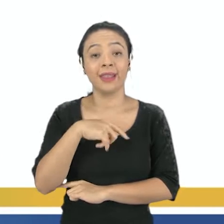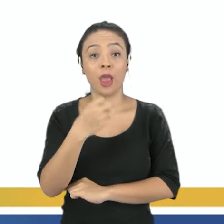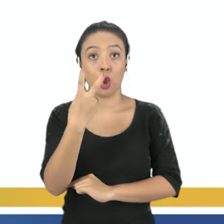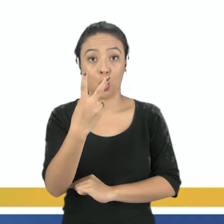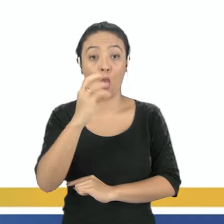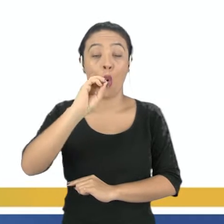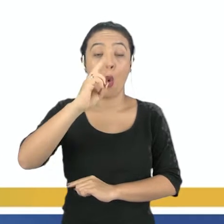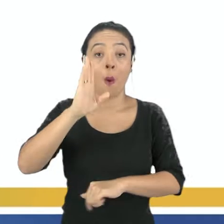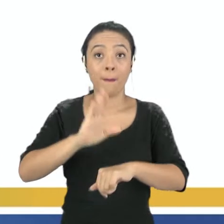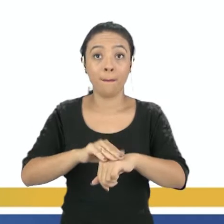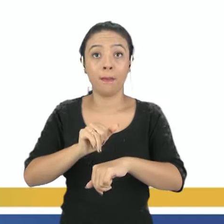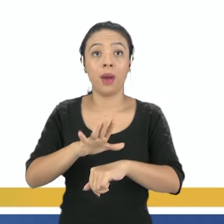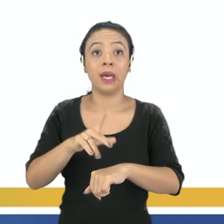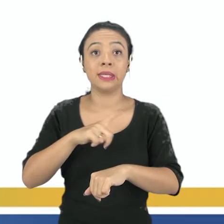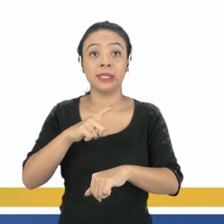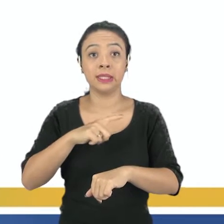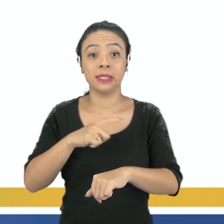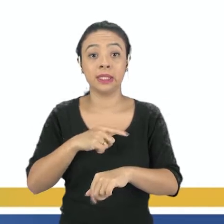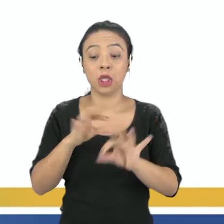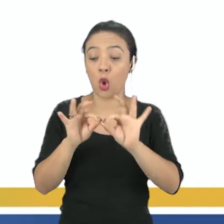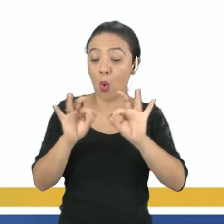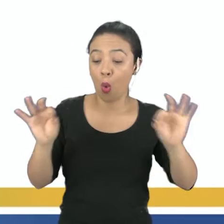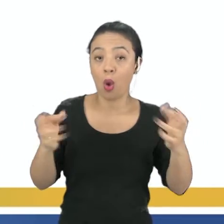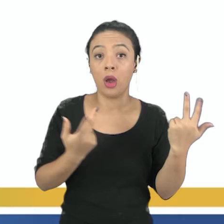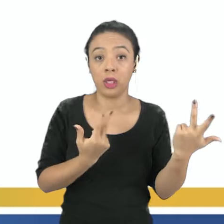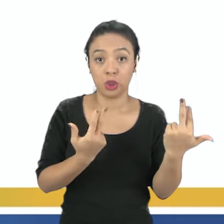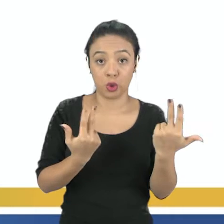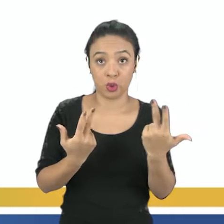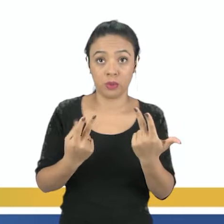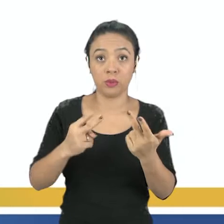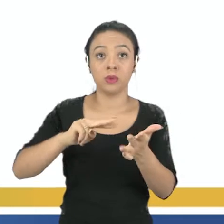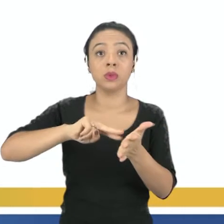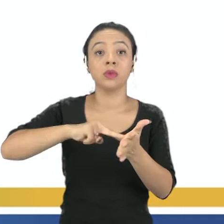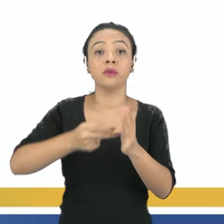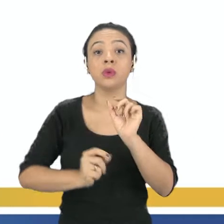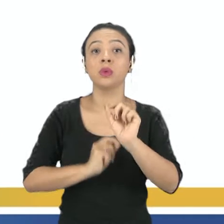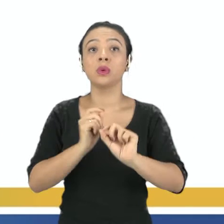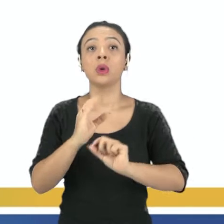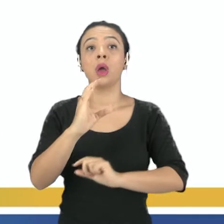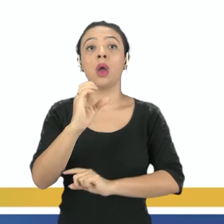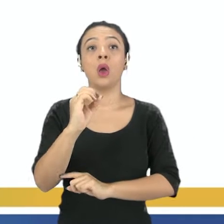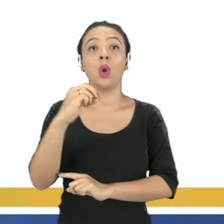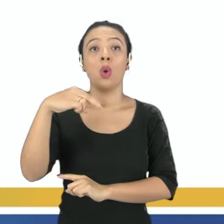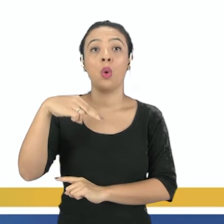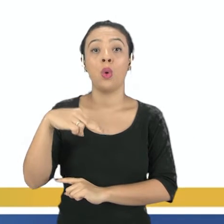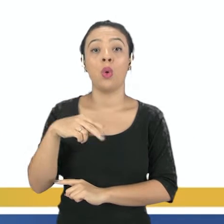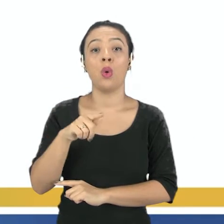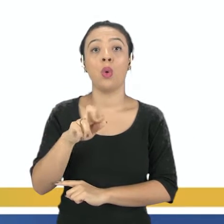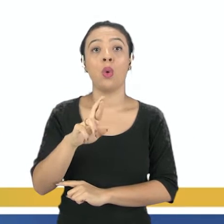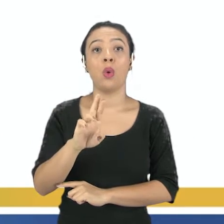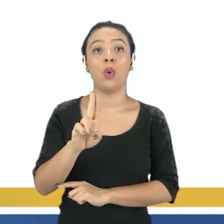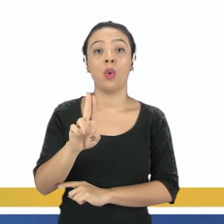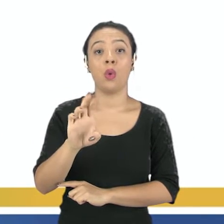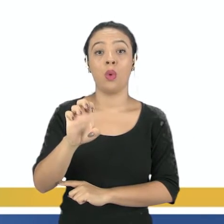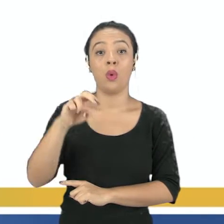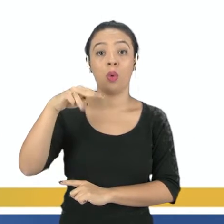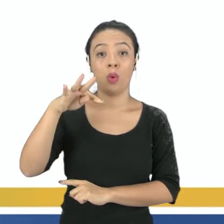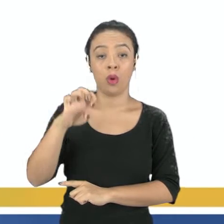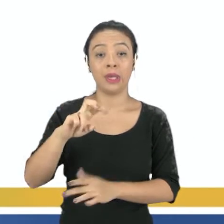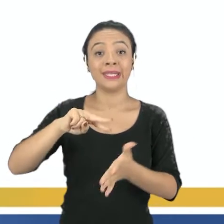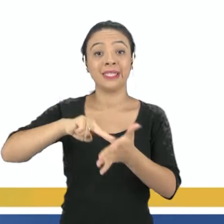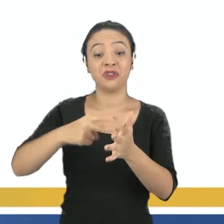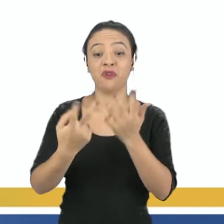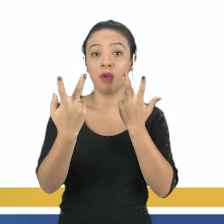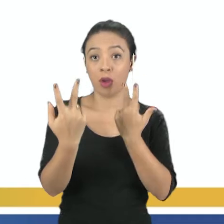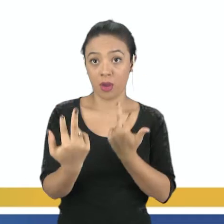segmentos de retas possui o mesmo comprimento eles são chamados então de congruentes né a ideia de